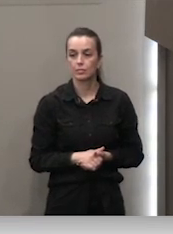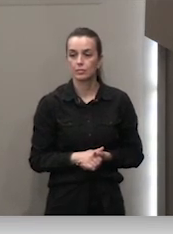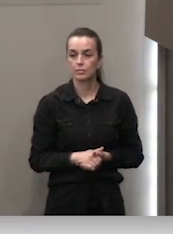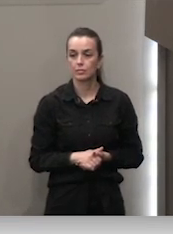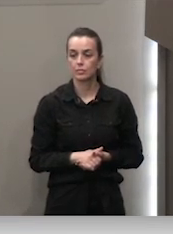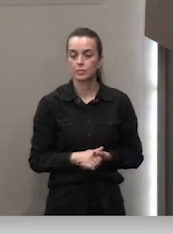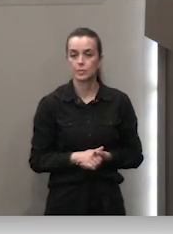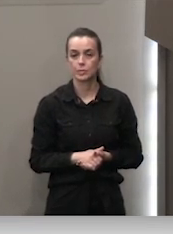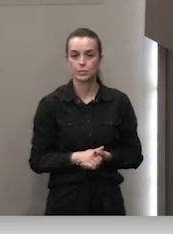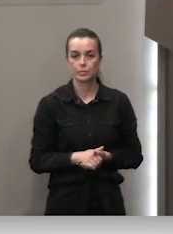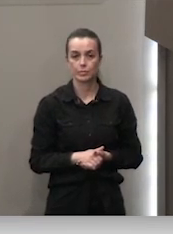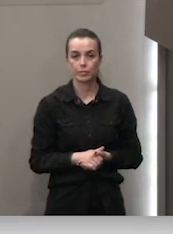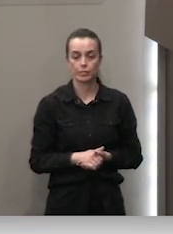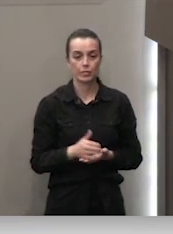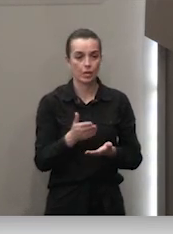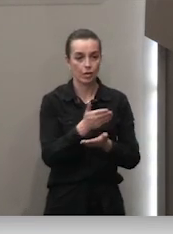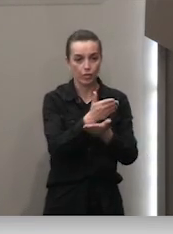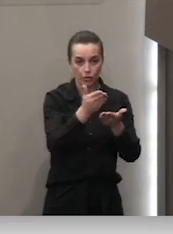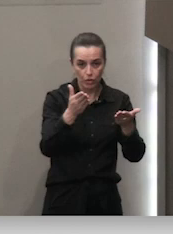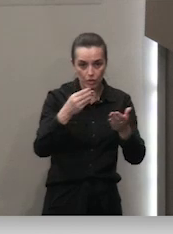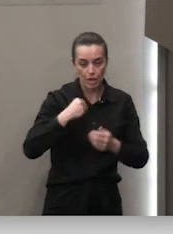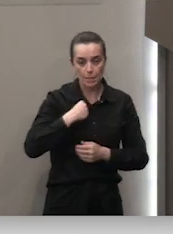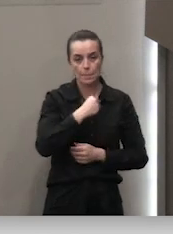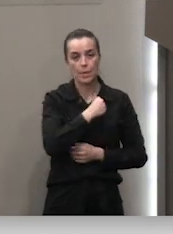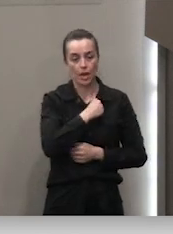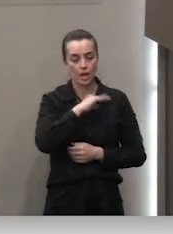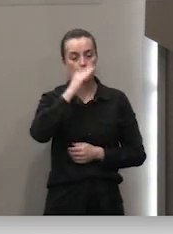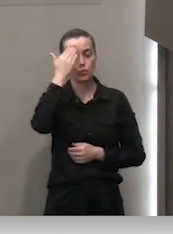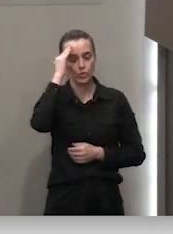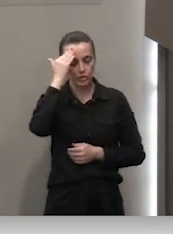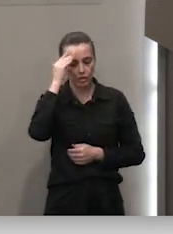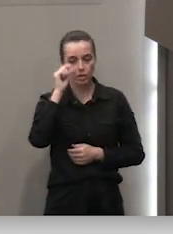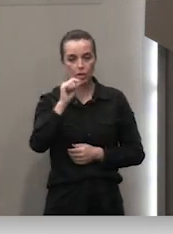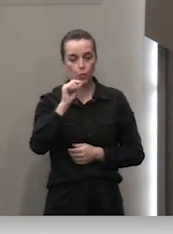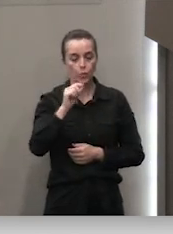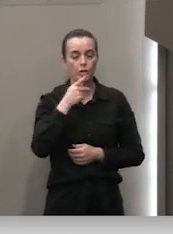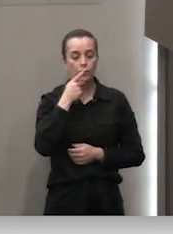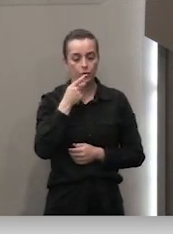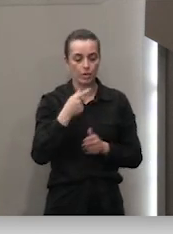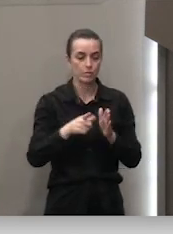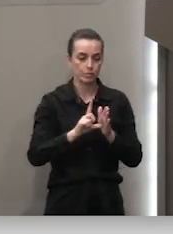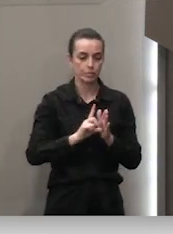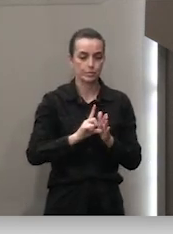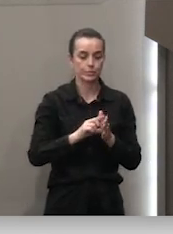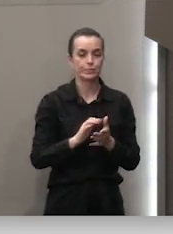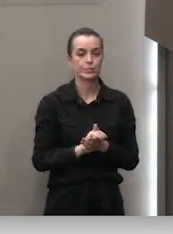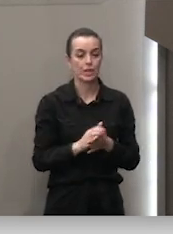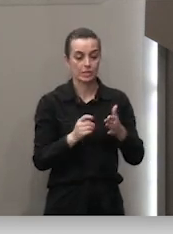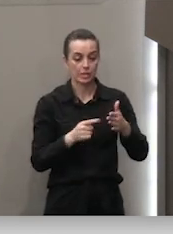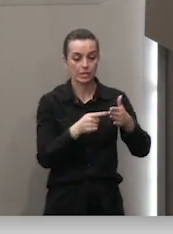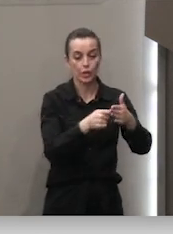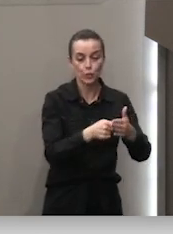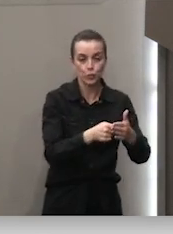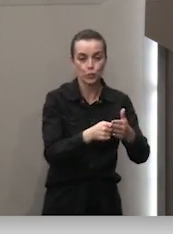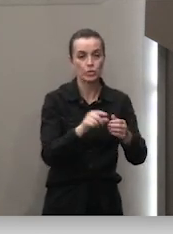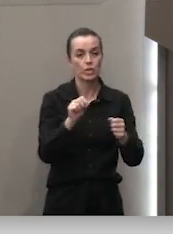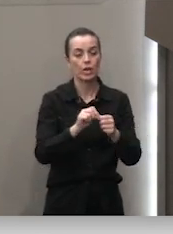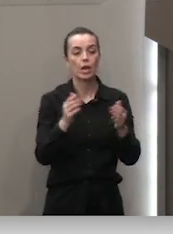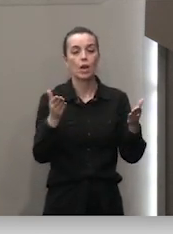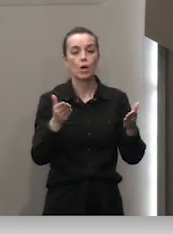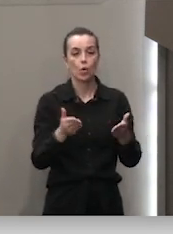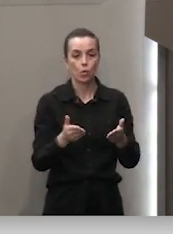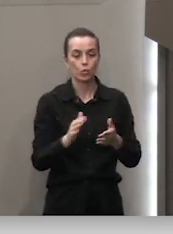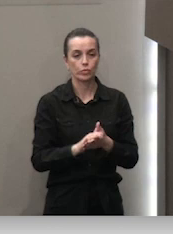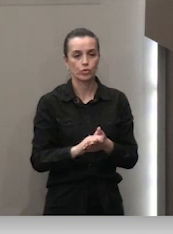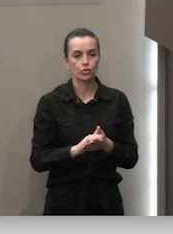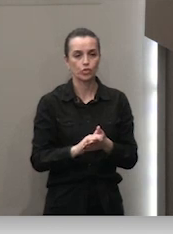Para os senhores médicos entenderem ainda mais um pouco do que nós falamos, essa denúncia feita aqui hoje do acúmulo